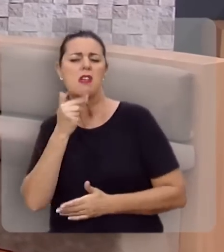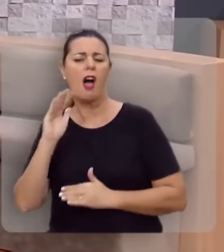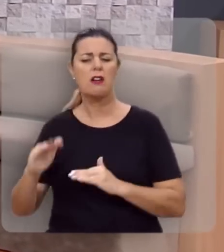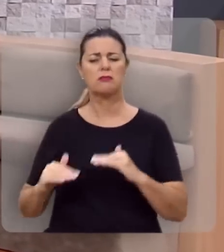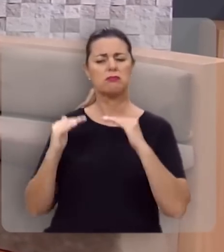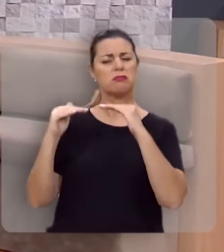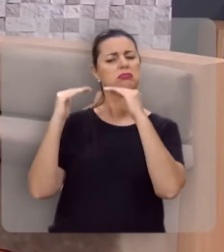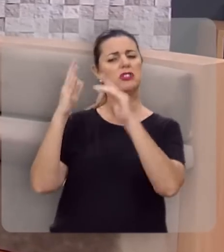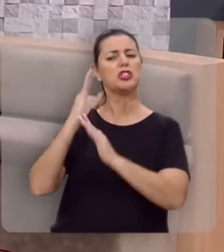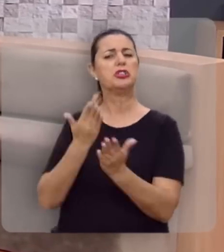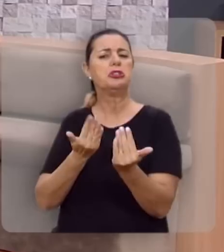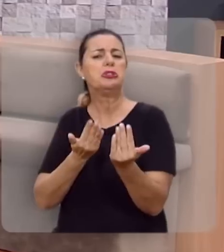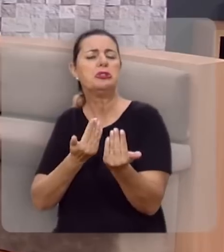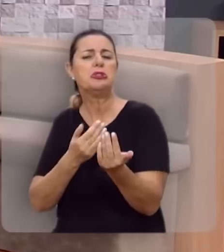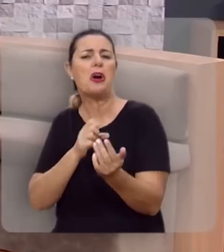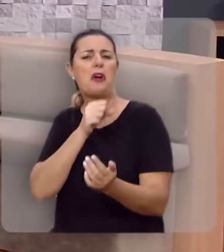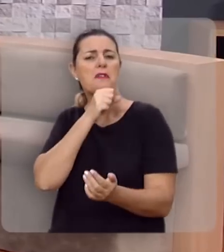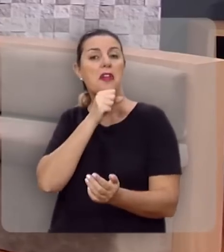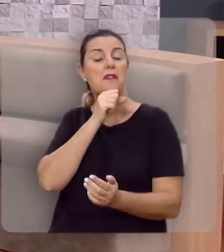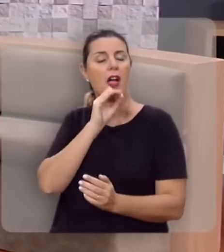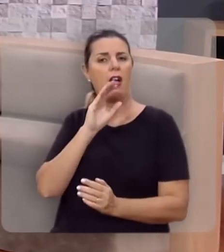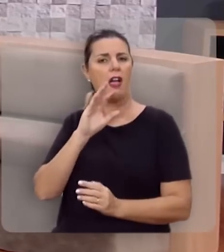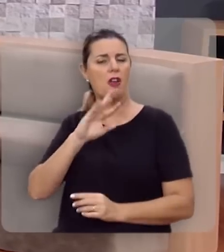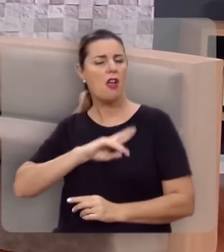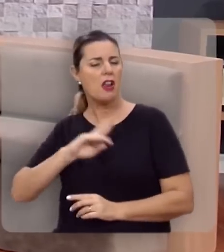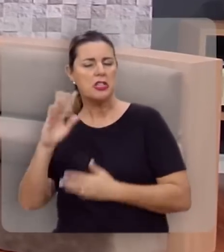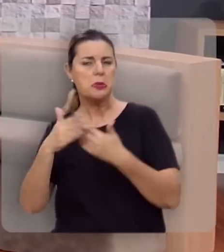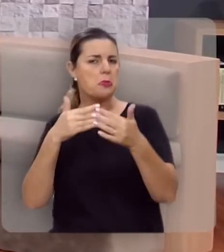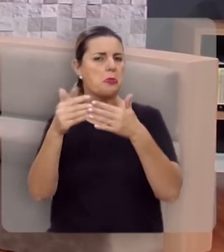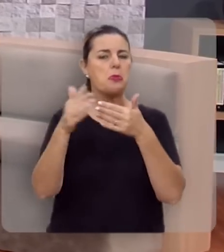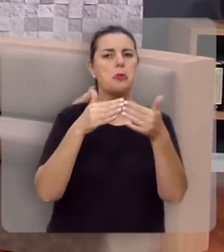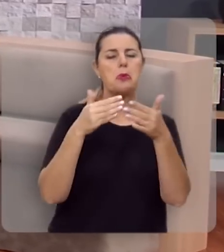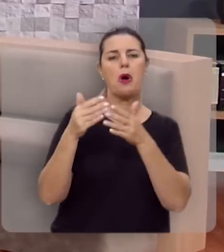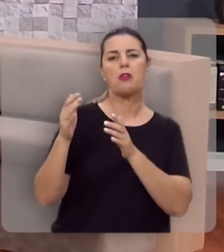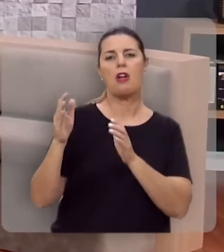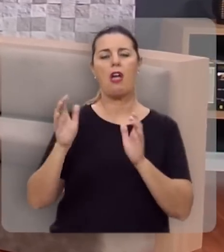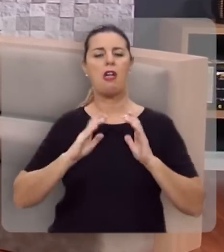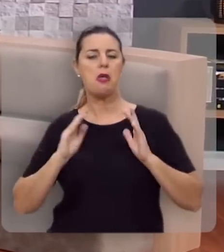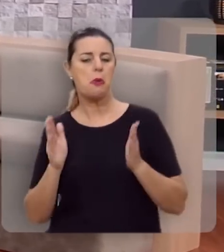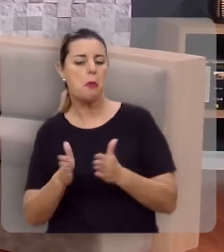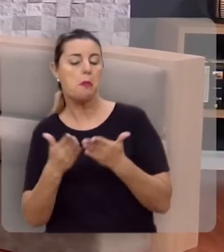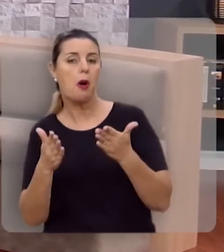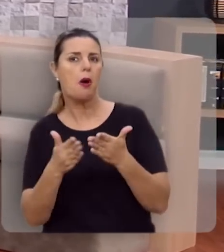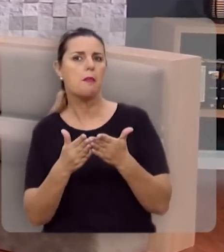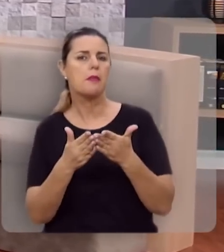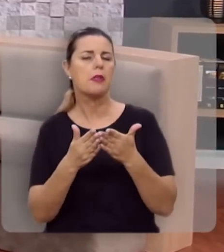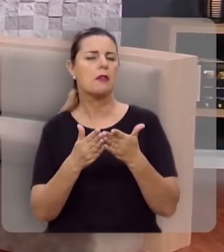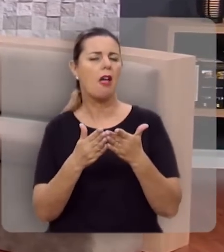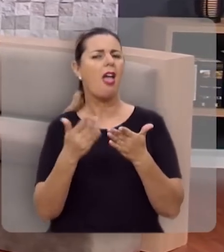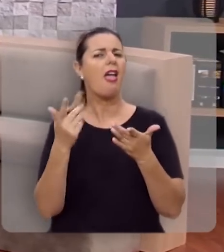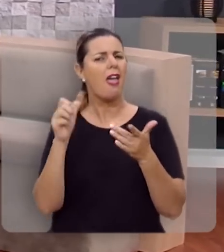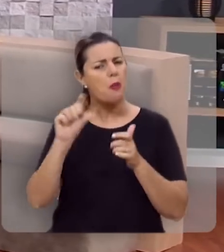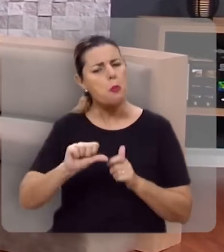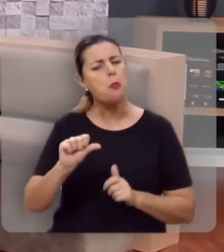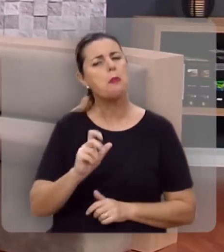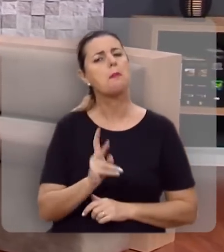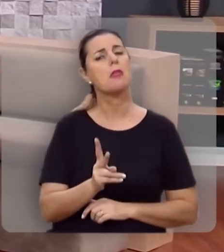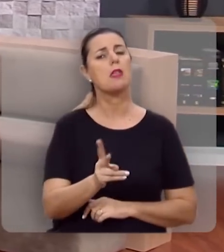os estratos sociais, todos os credos religiosos, é prejudicial